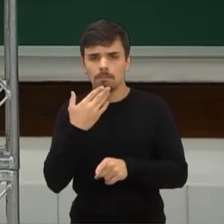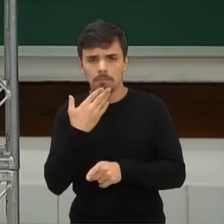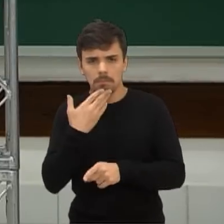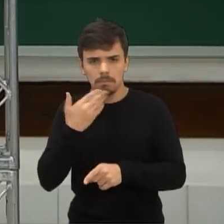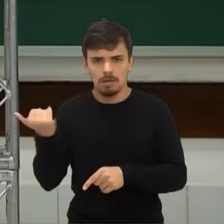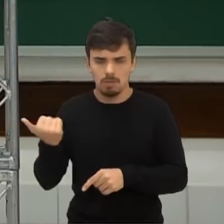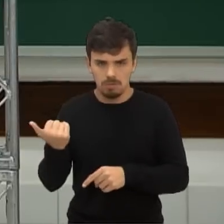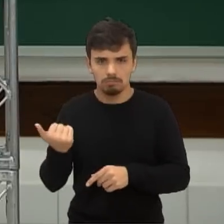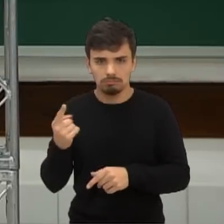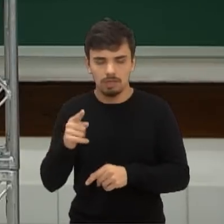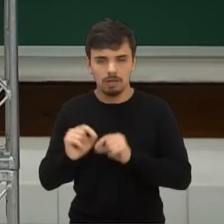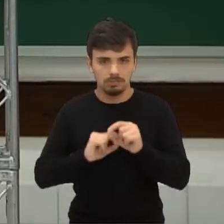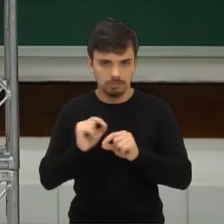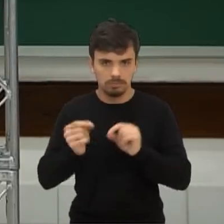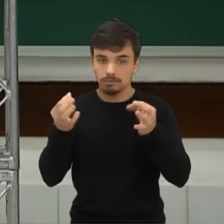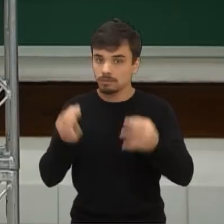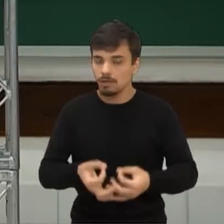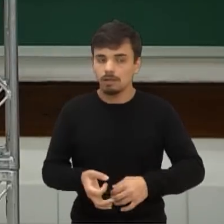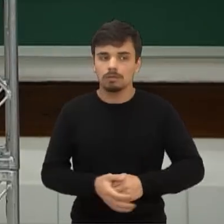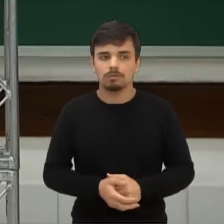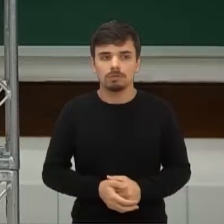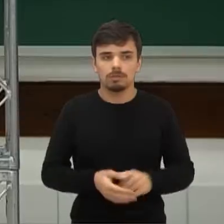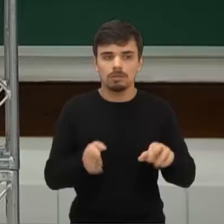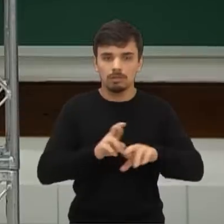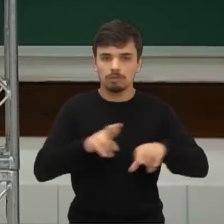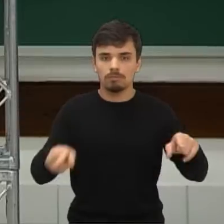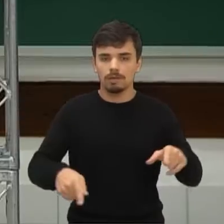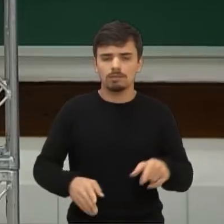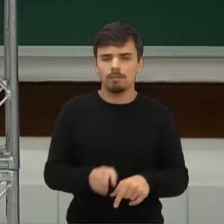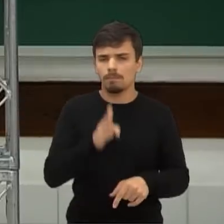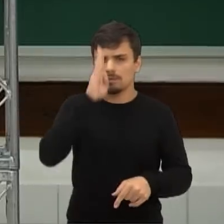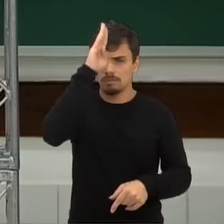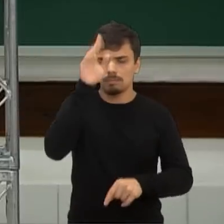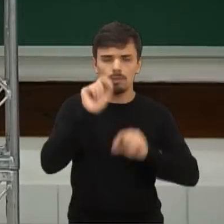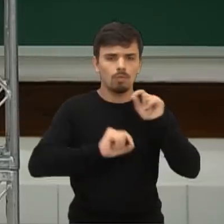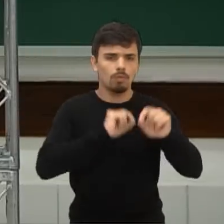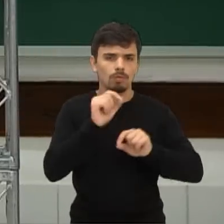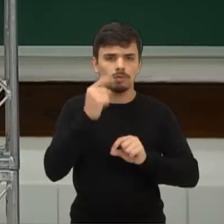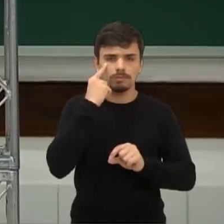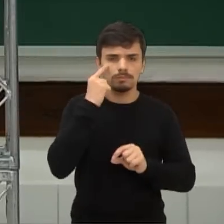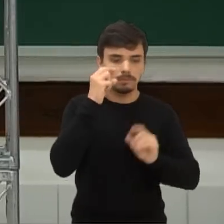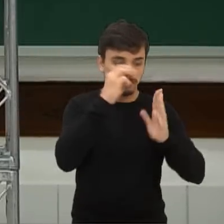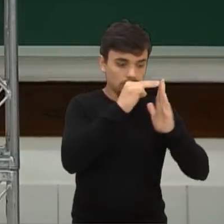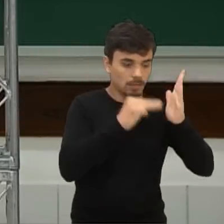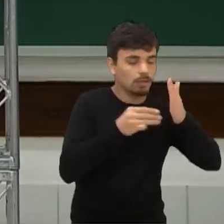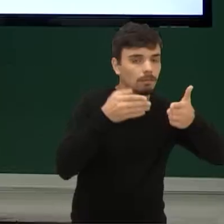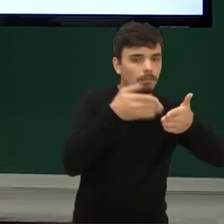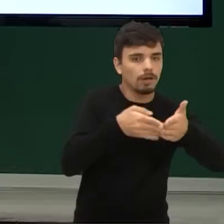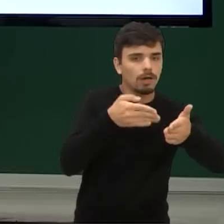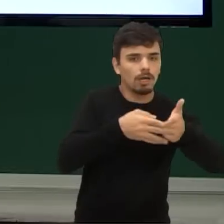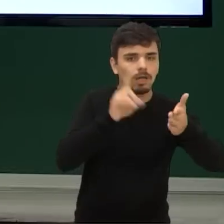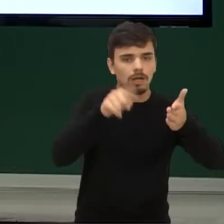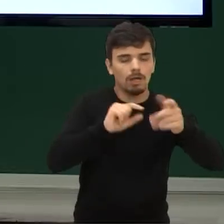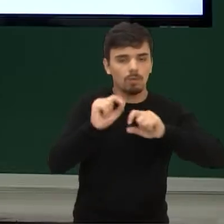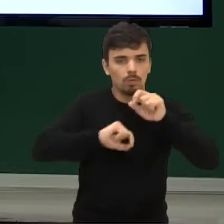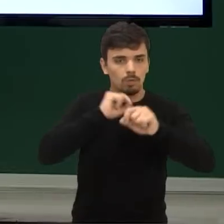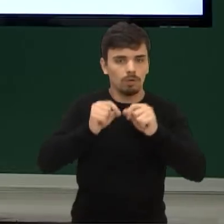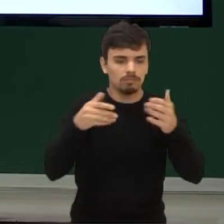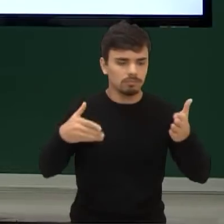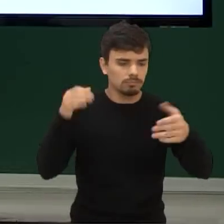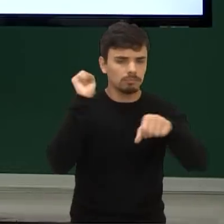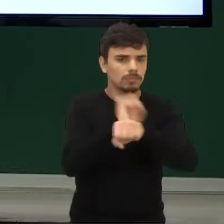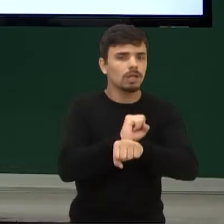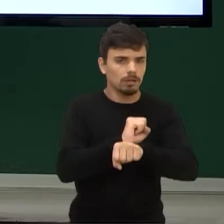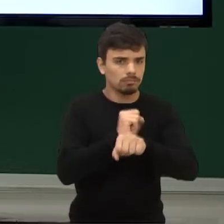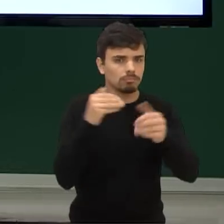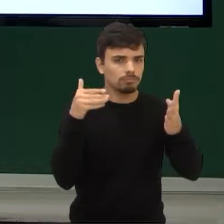correto. A diferença principal entre eles, qual é mesmo? Os métodos de barreira são aqueles que vão impedir